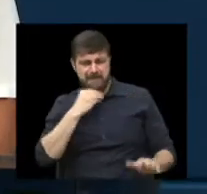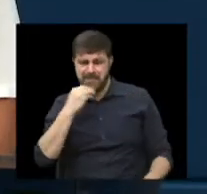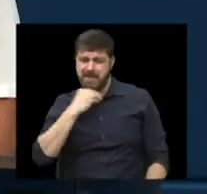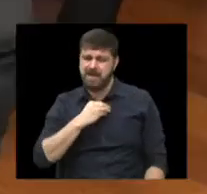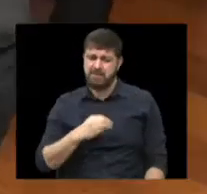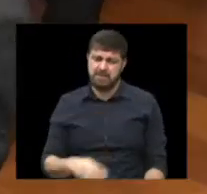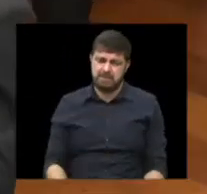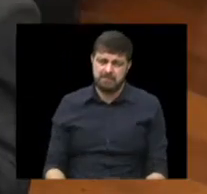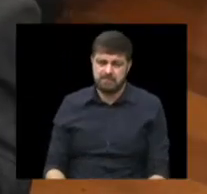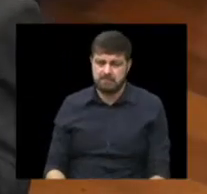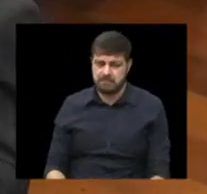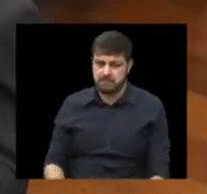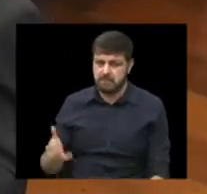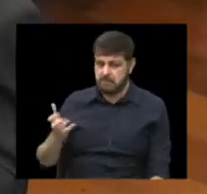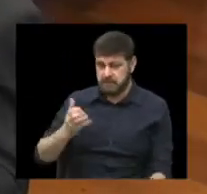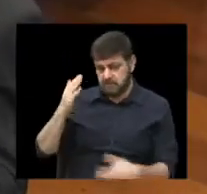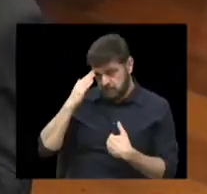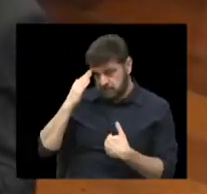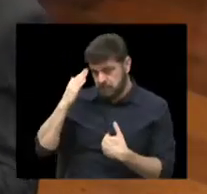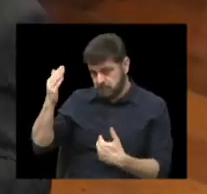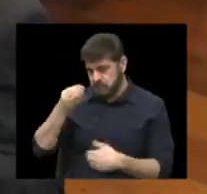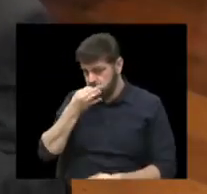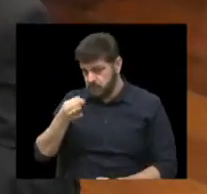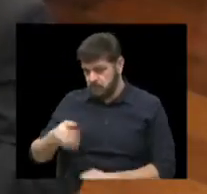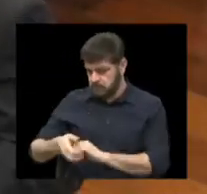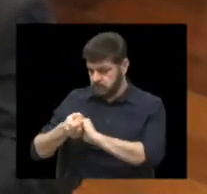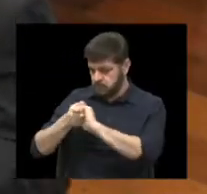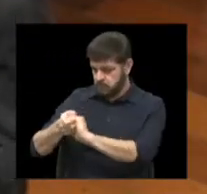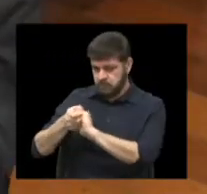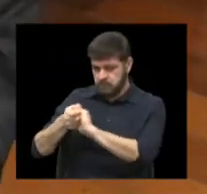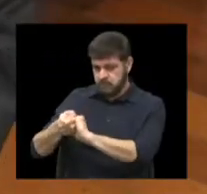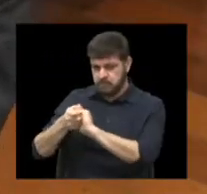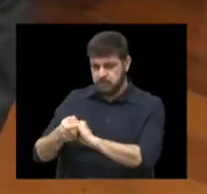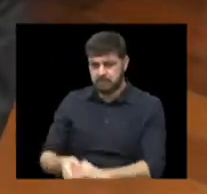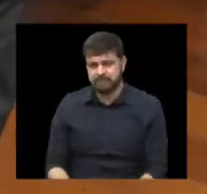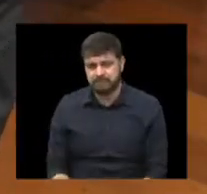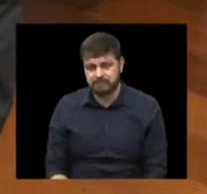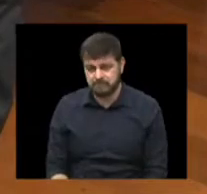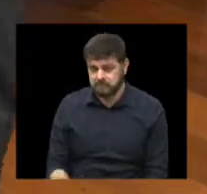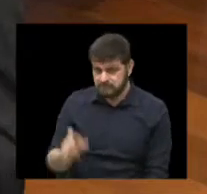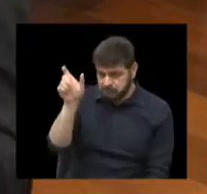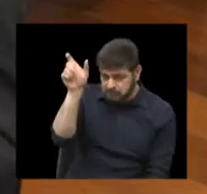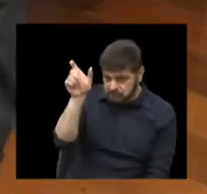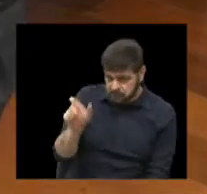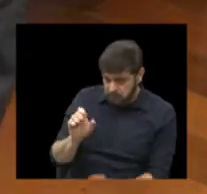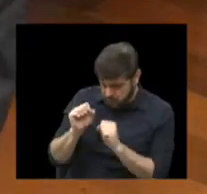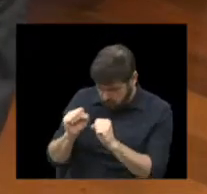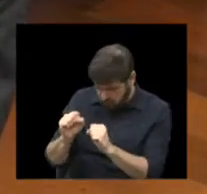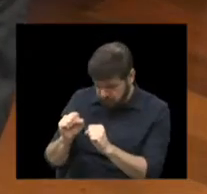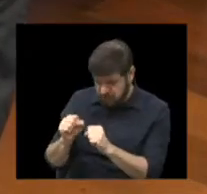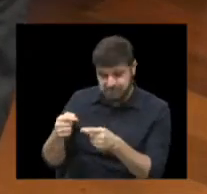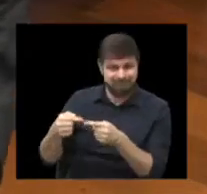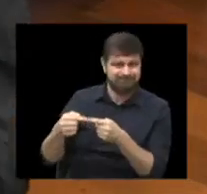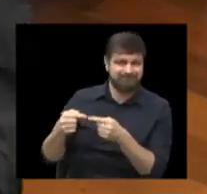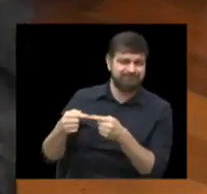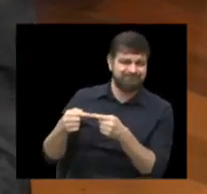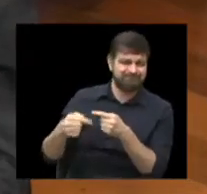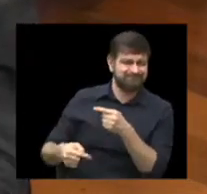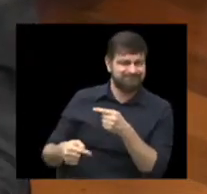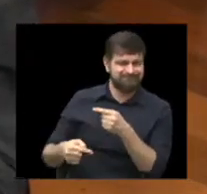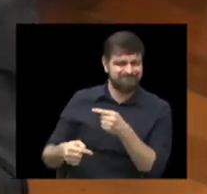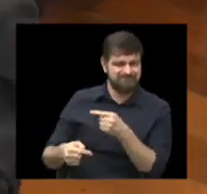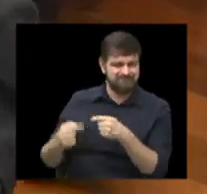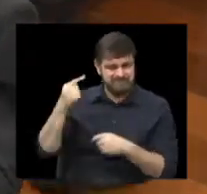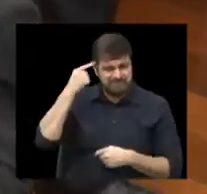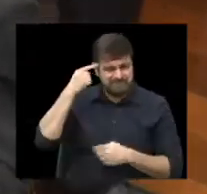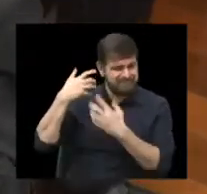vereador. Vereador, eu quero agradecer a parte, quero cumprimentá-la. Se Vossa Excelência me permite discordar do seu